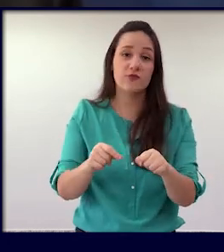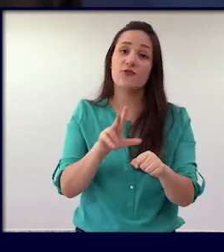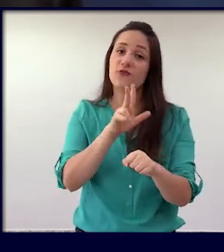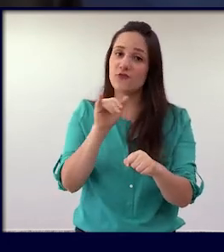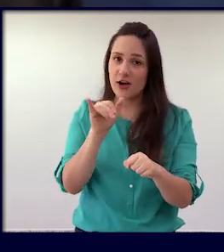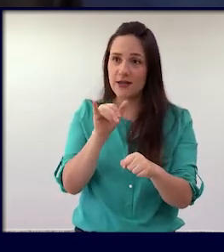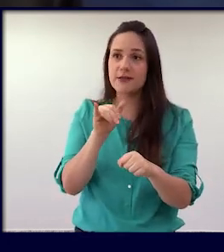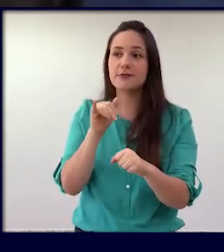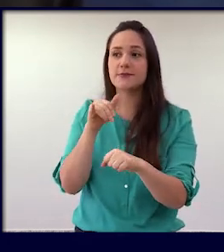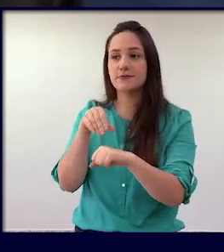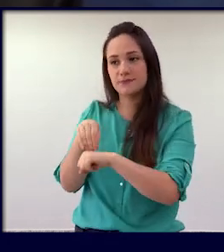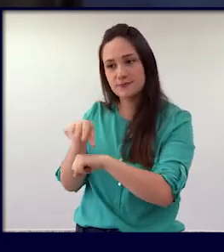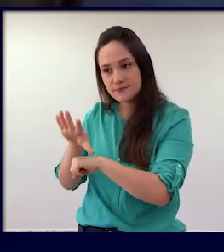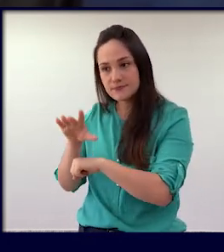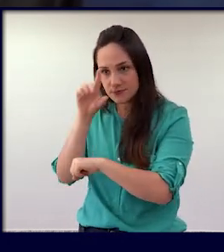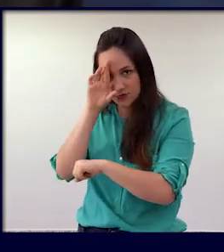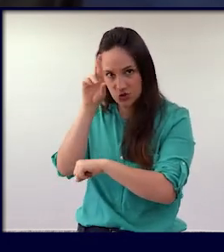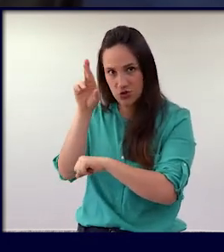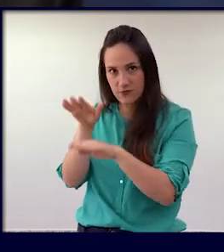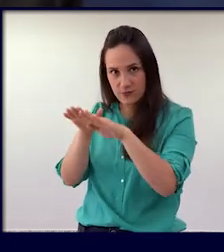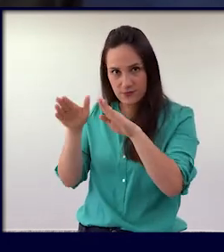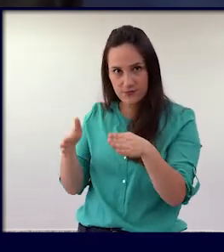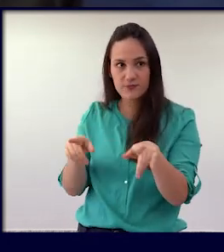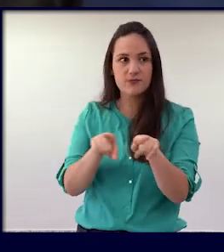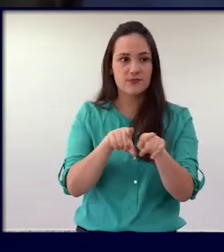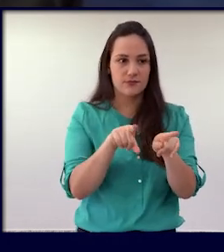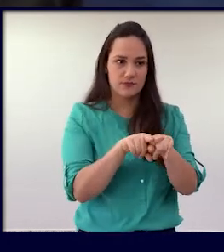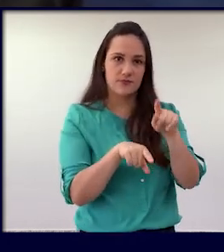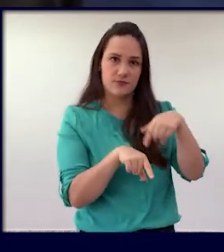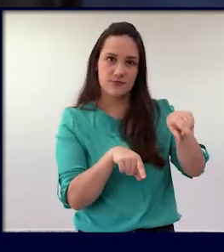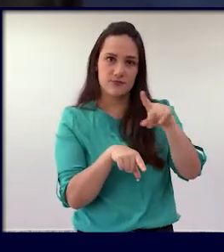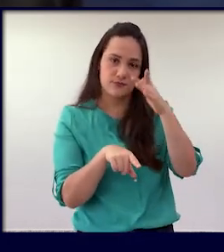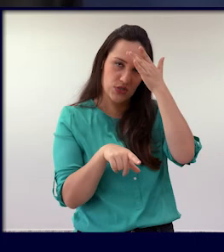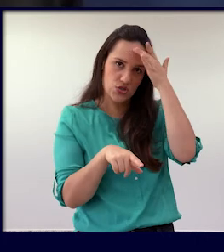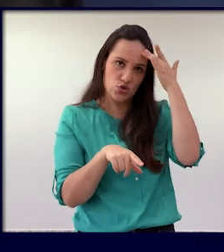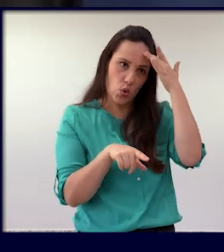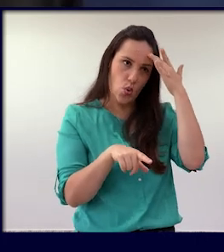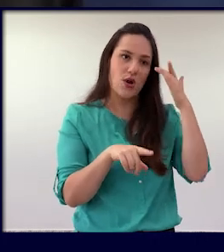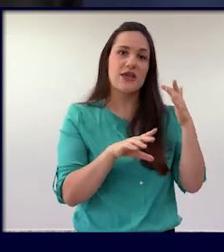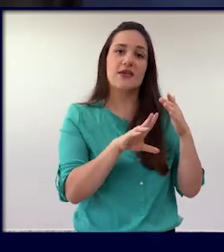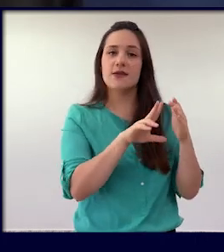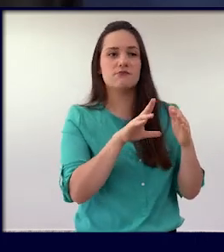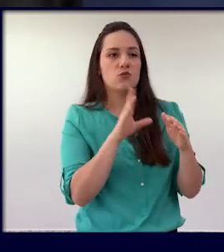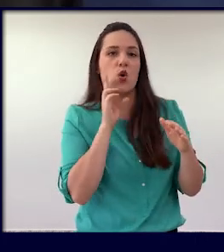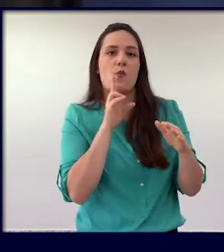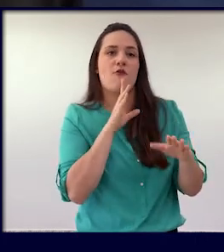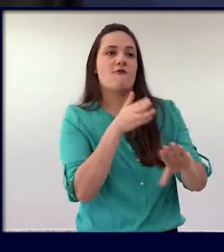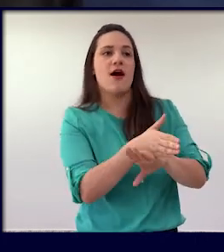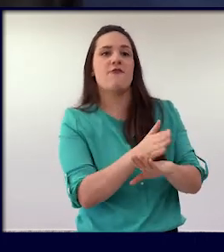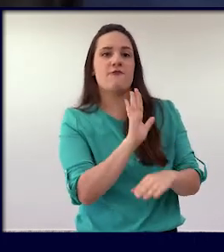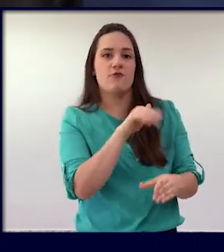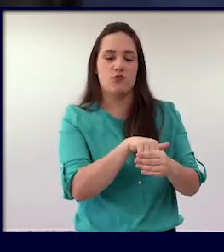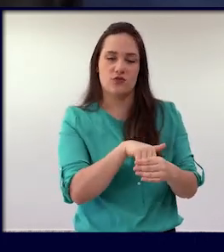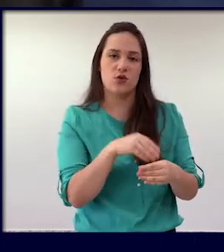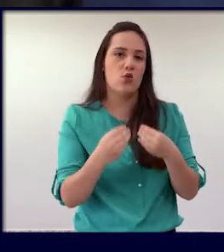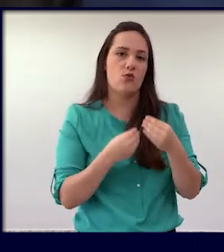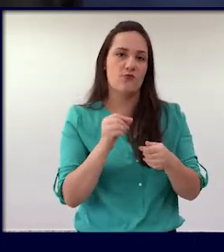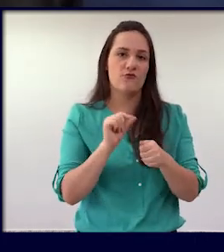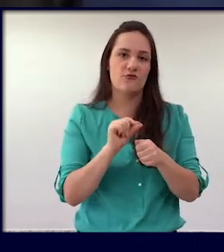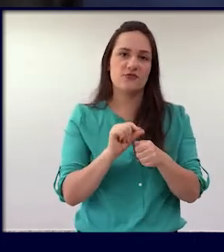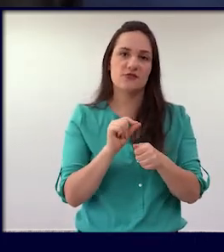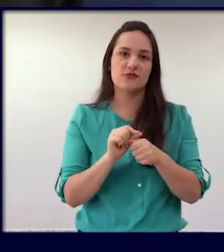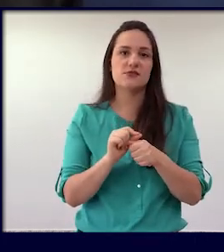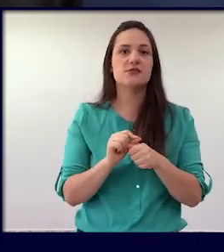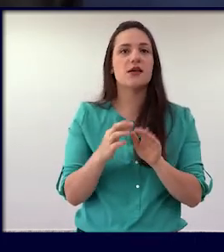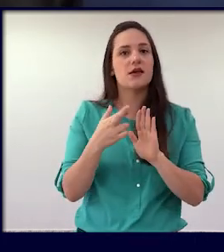essas orientações, elas serão repassadas tanto para o mesário, como para o eleitorado de uma forma geral, de como